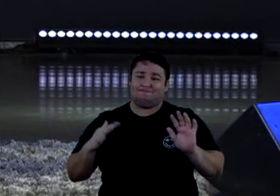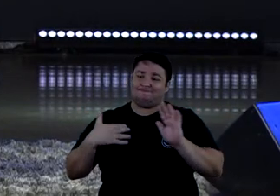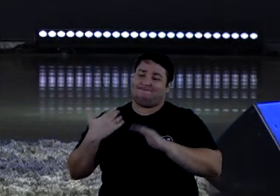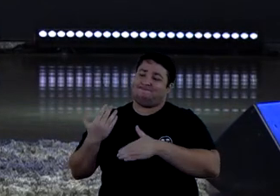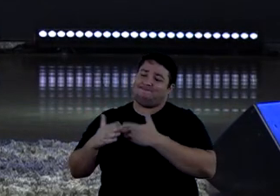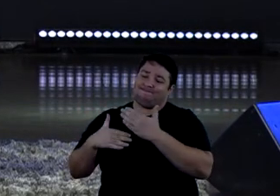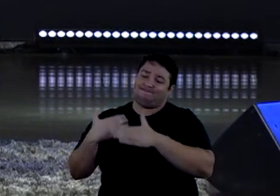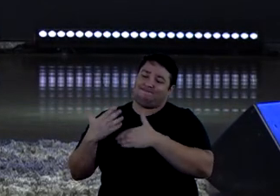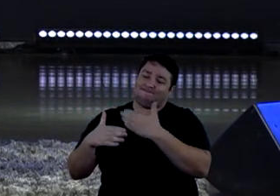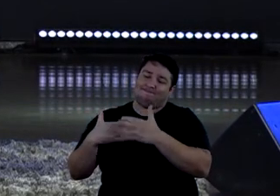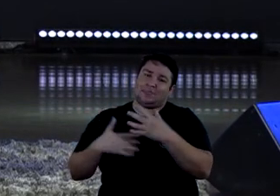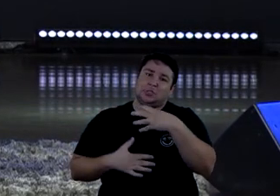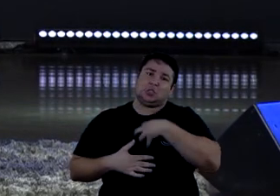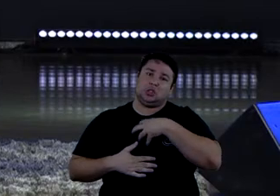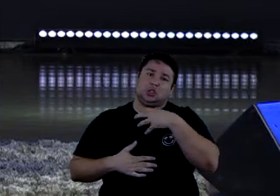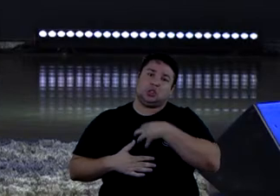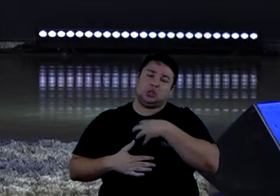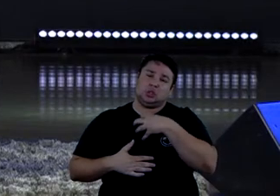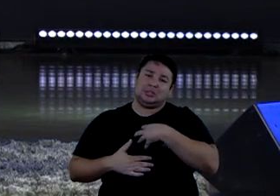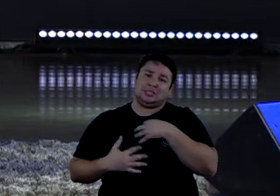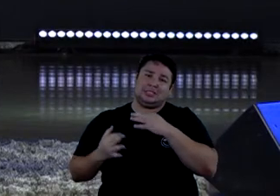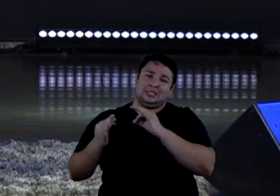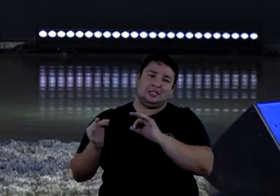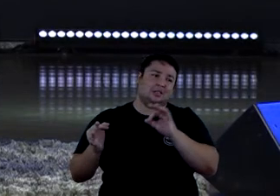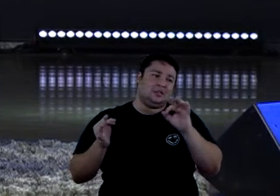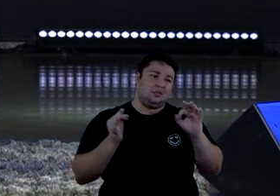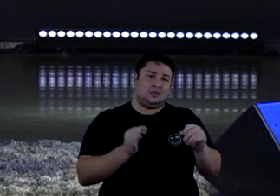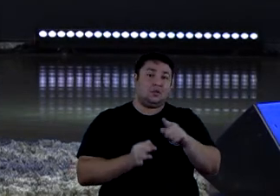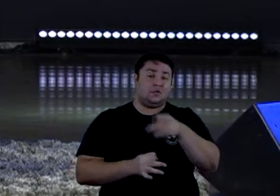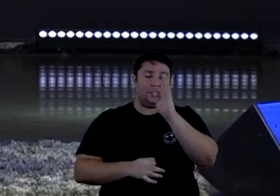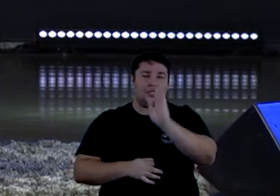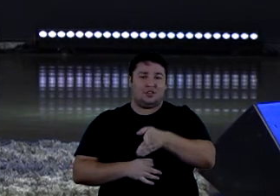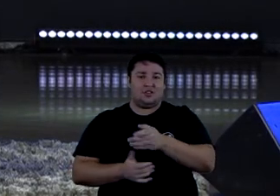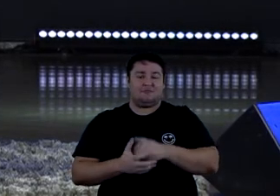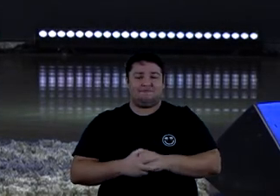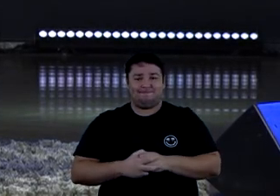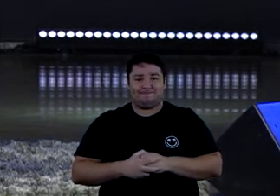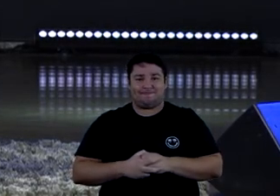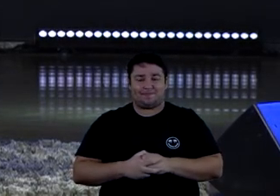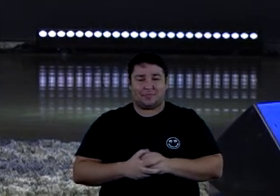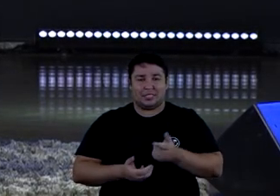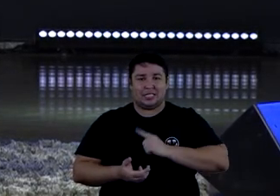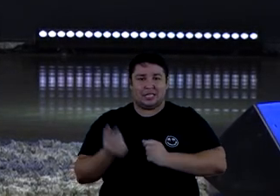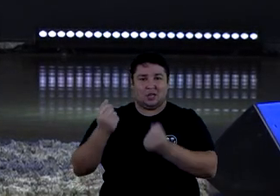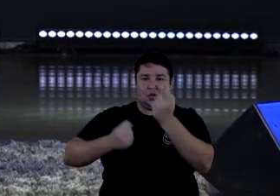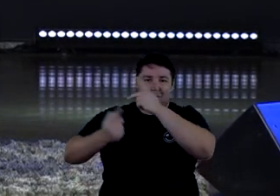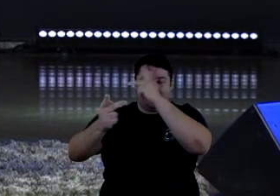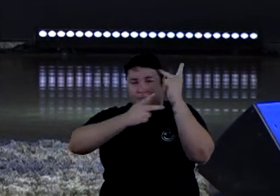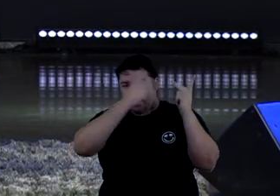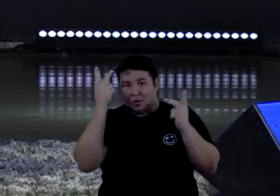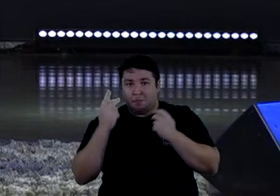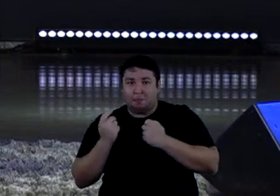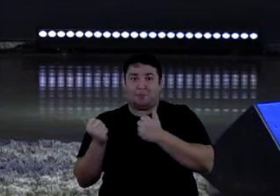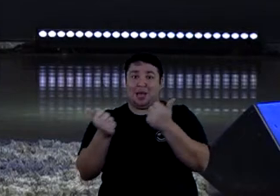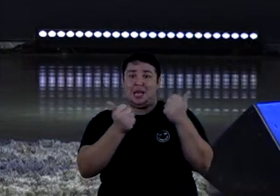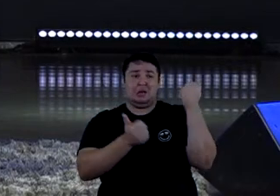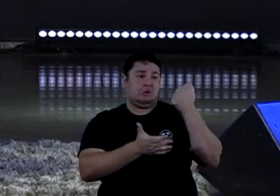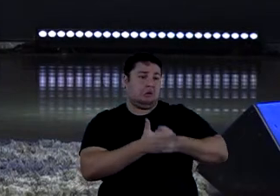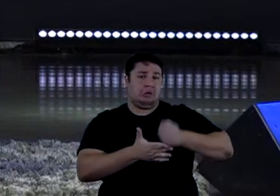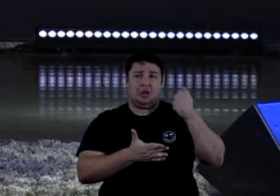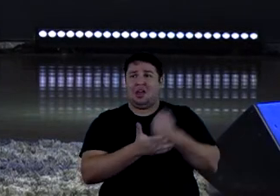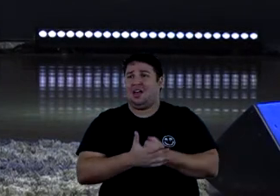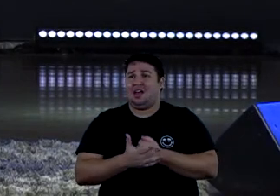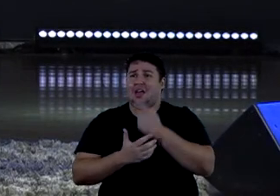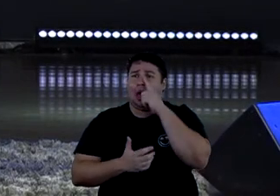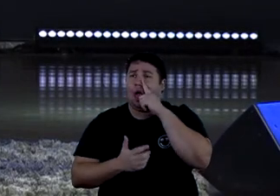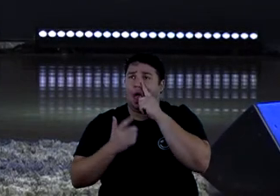Prossiga de maneira coerente com o que você já alcançou. Tem pessoa que está indo bem, passa uma luta, ah,